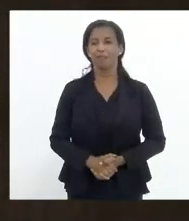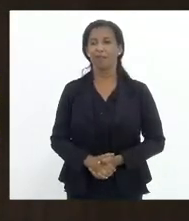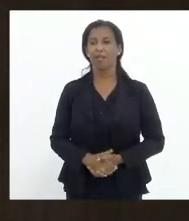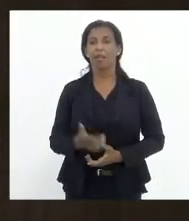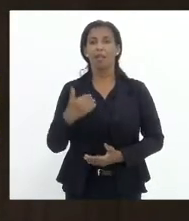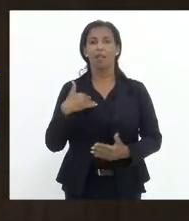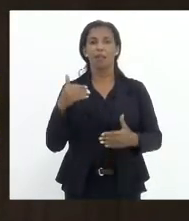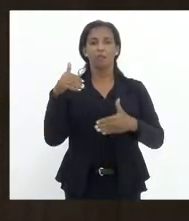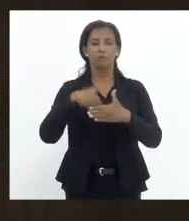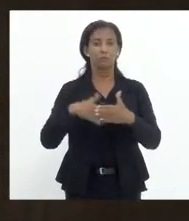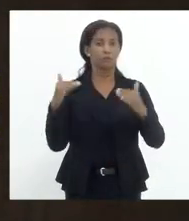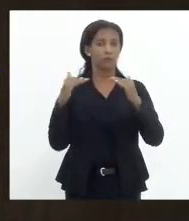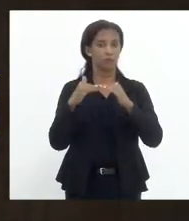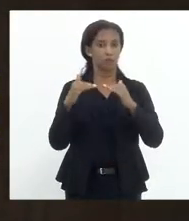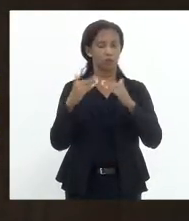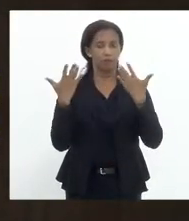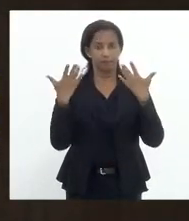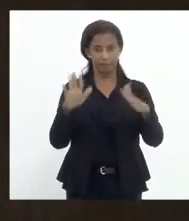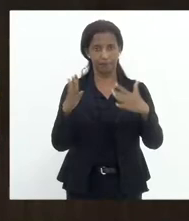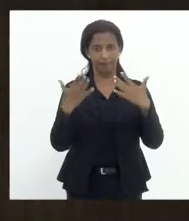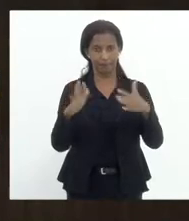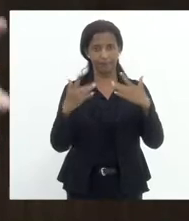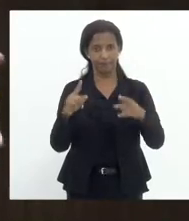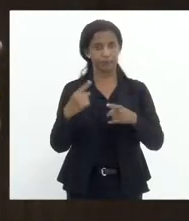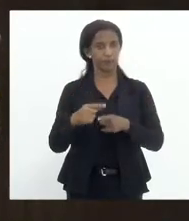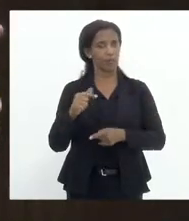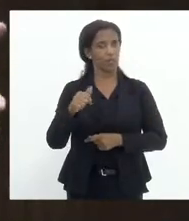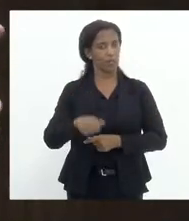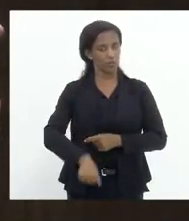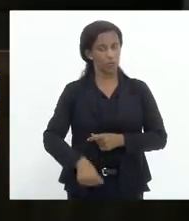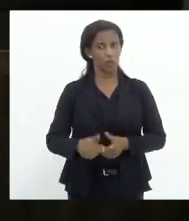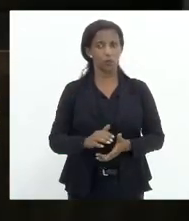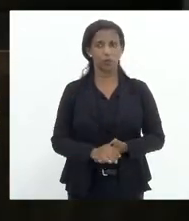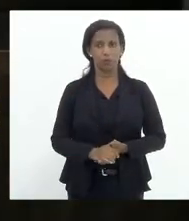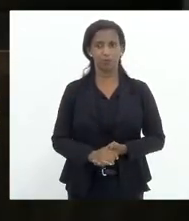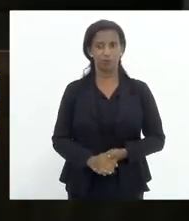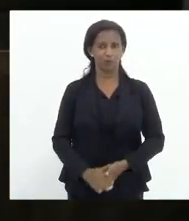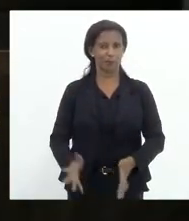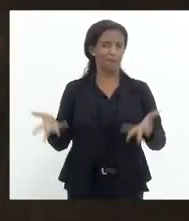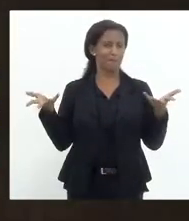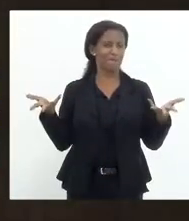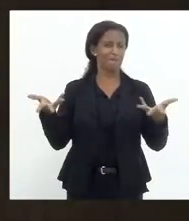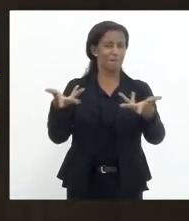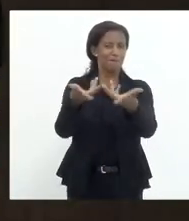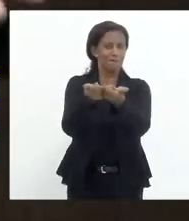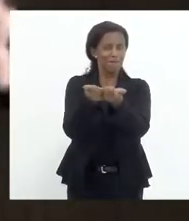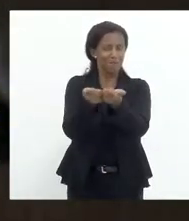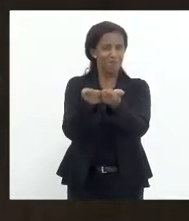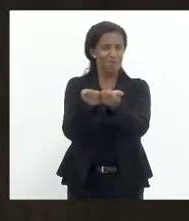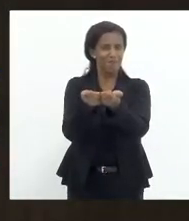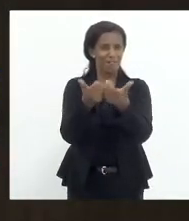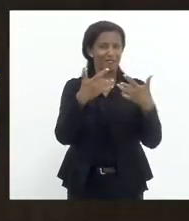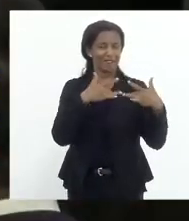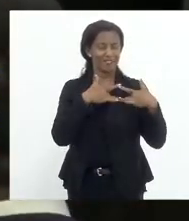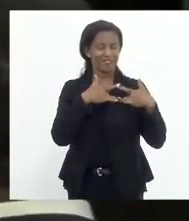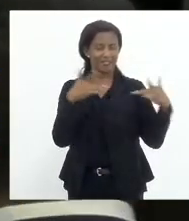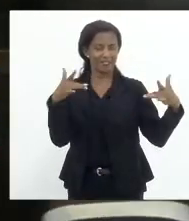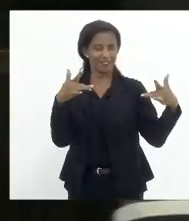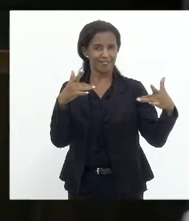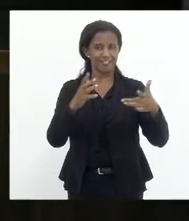com a ccj Tenho dito e parabéns porque isto é que é uma campanha Espetacular da Solidariedade